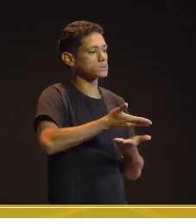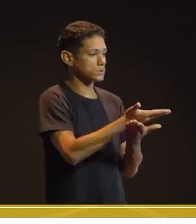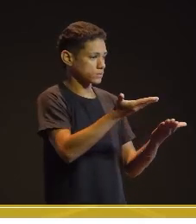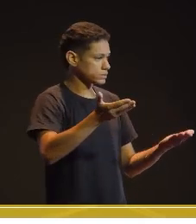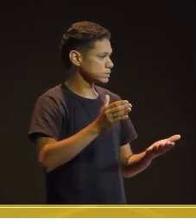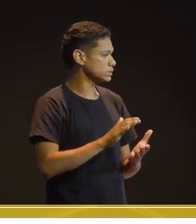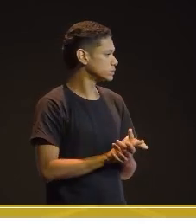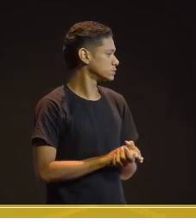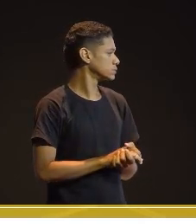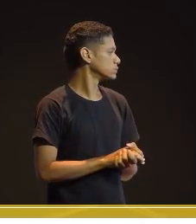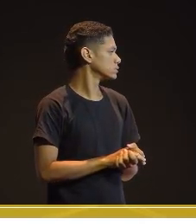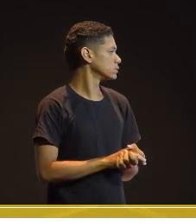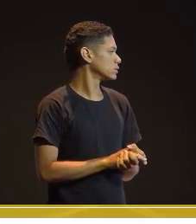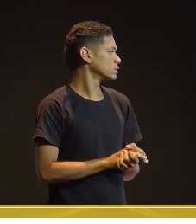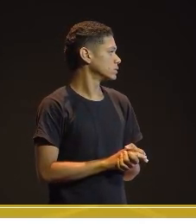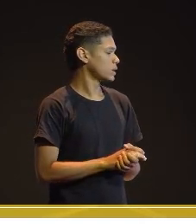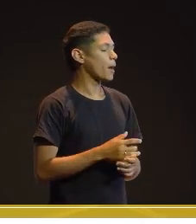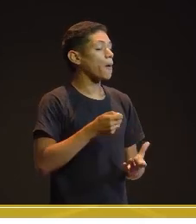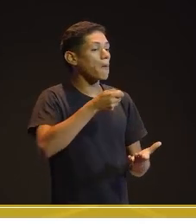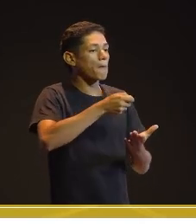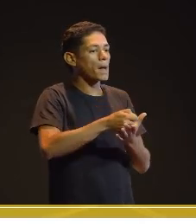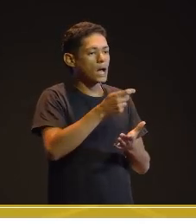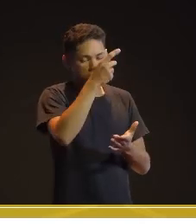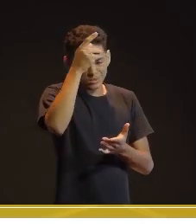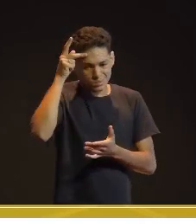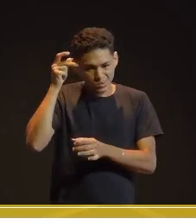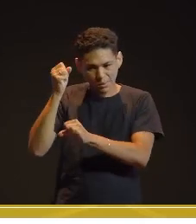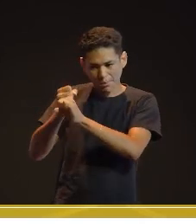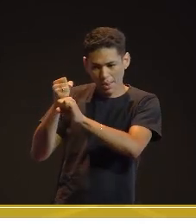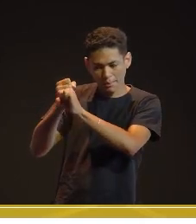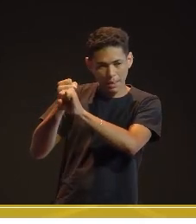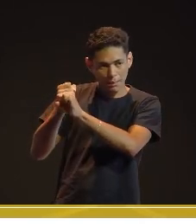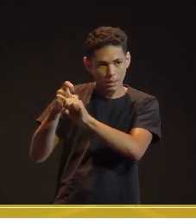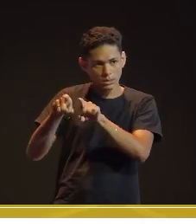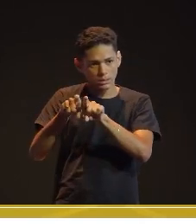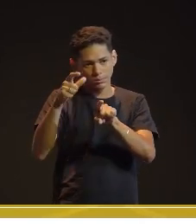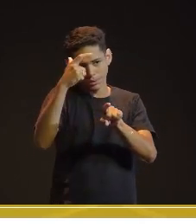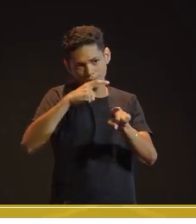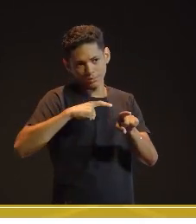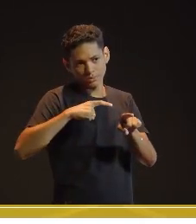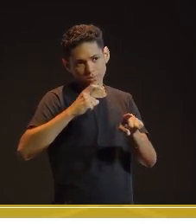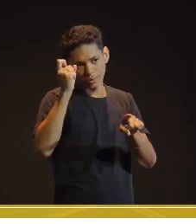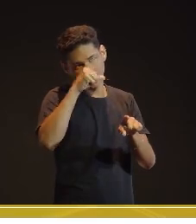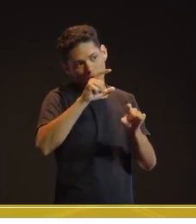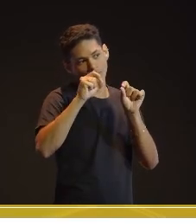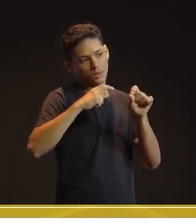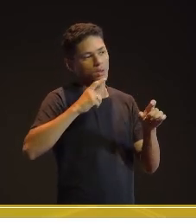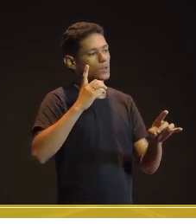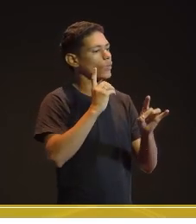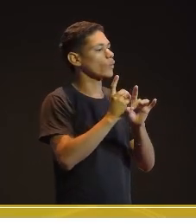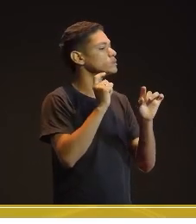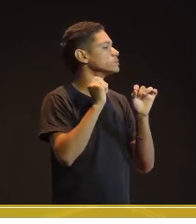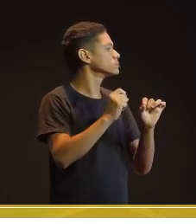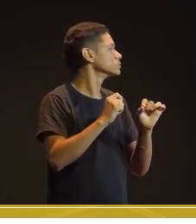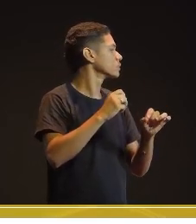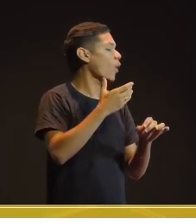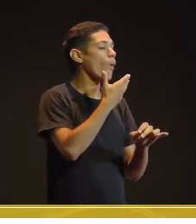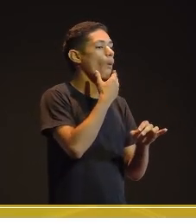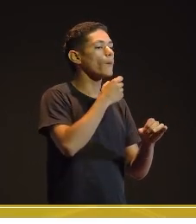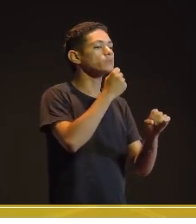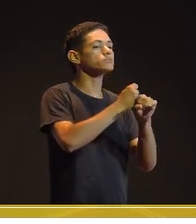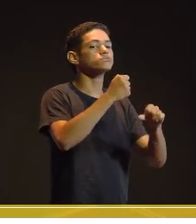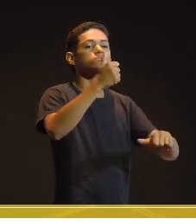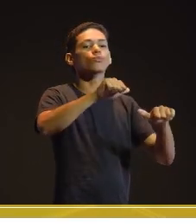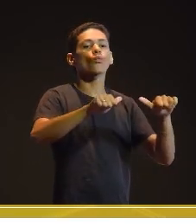vocês. Mão de obra. Tanto na construção como na OIM, eu tenho uma imensa dificuldade de achar mão de